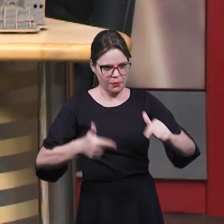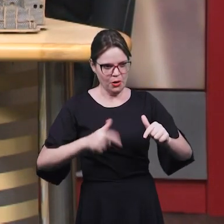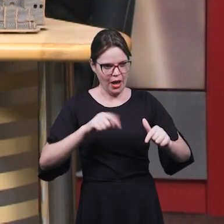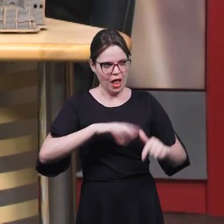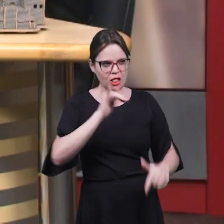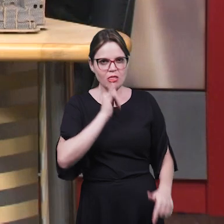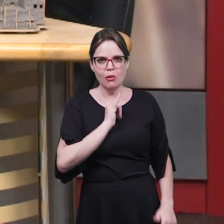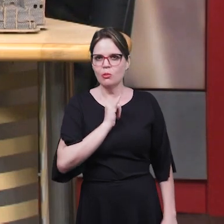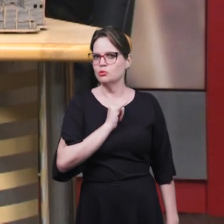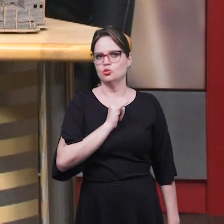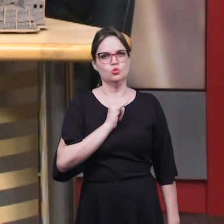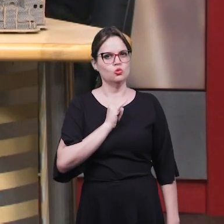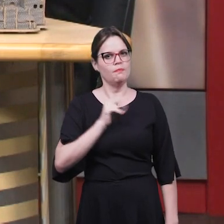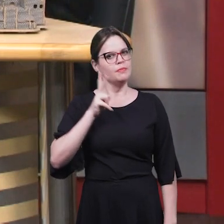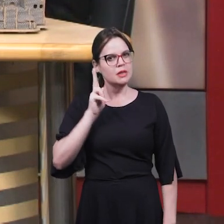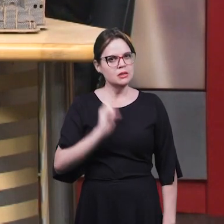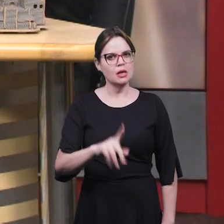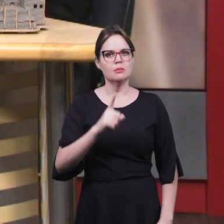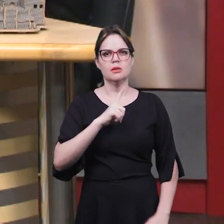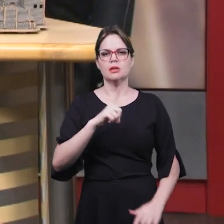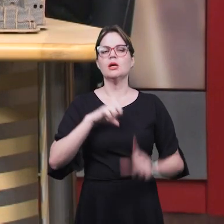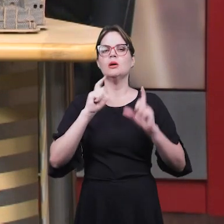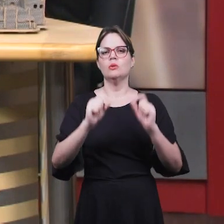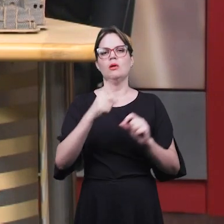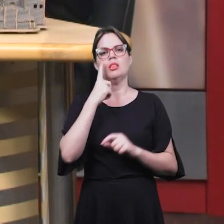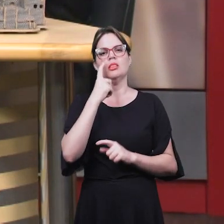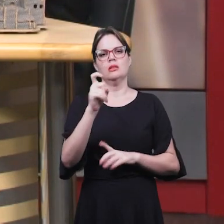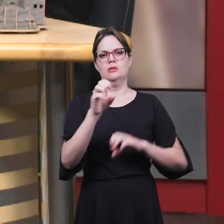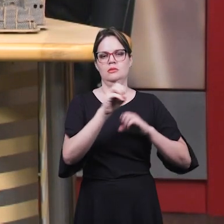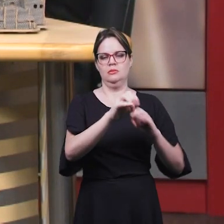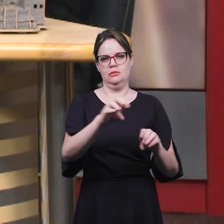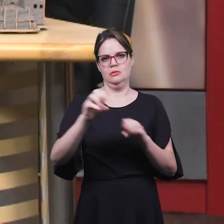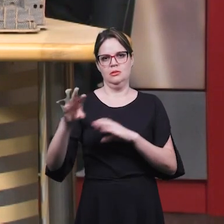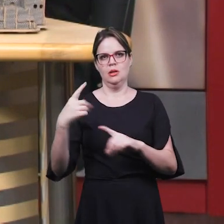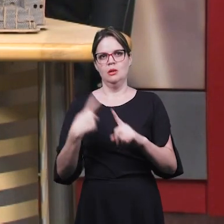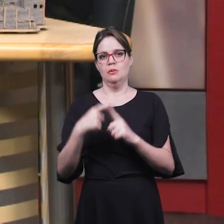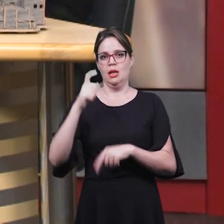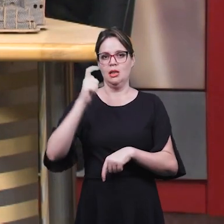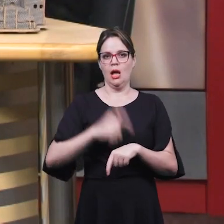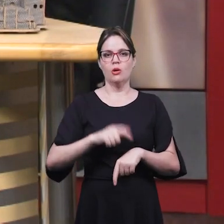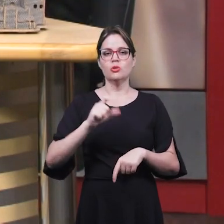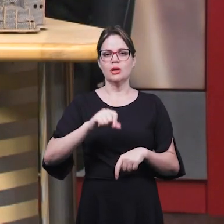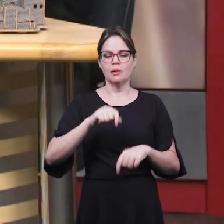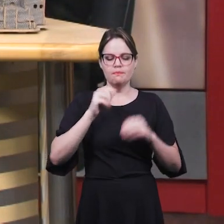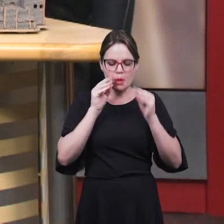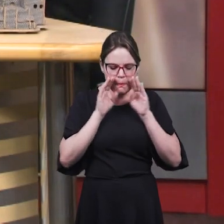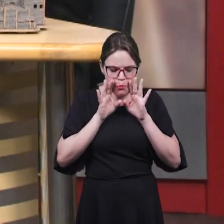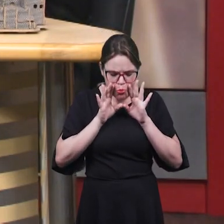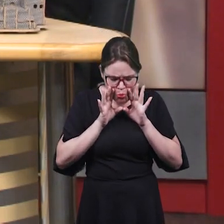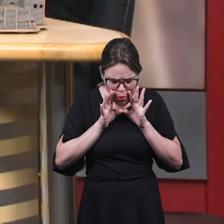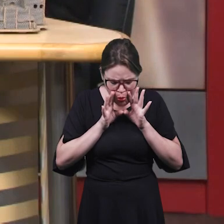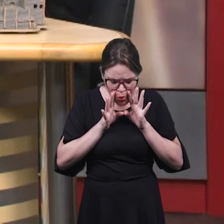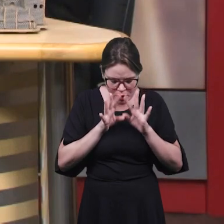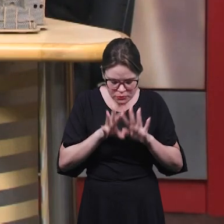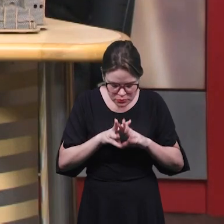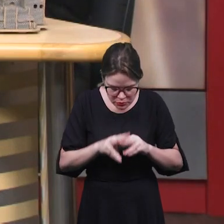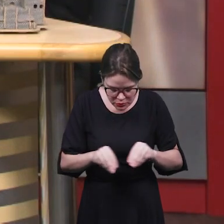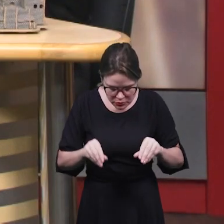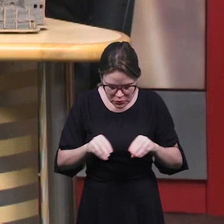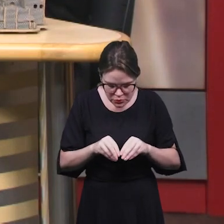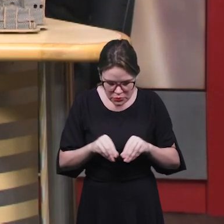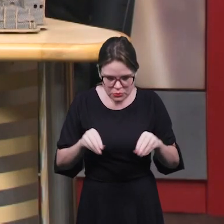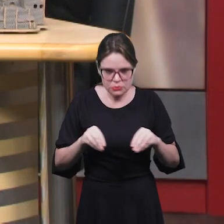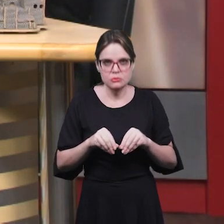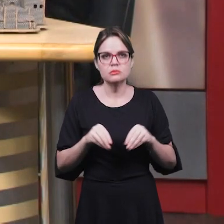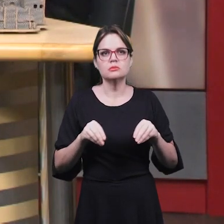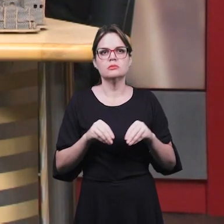pegou e fez aquele lodo, botou no barro ali, né? Cuspiu ali, né? Aí tem alguém que